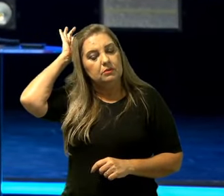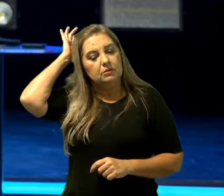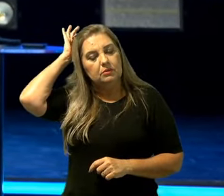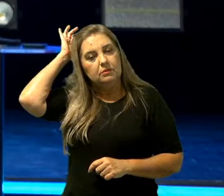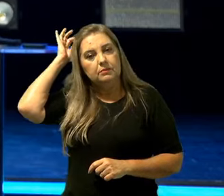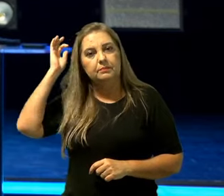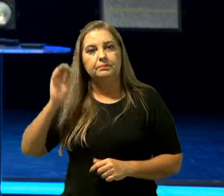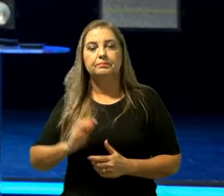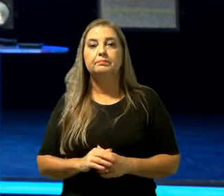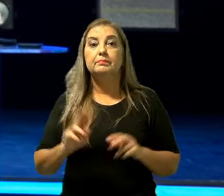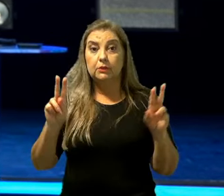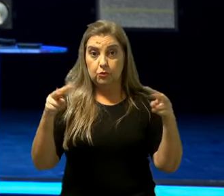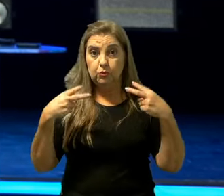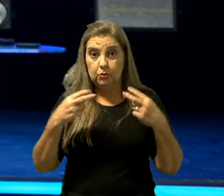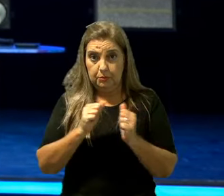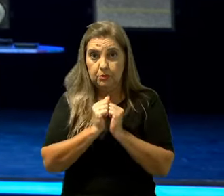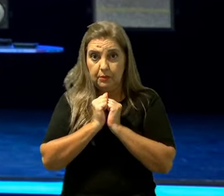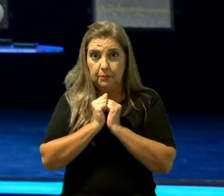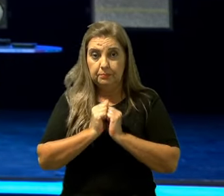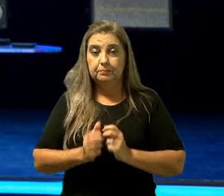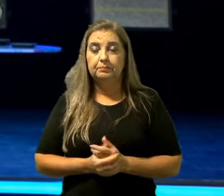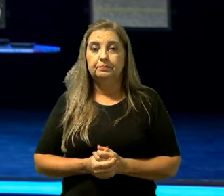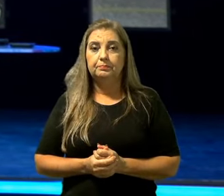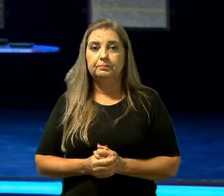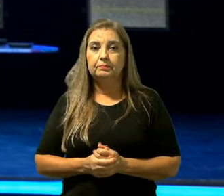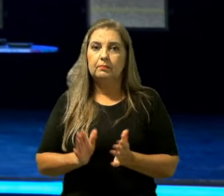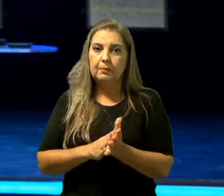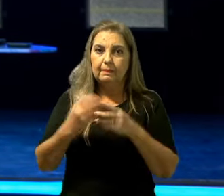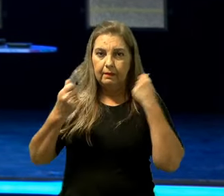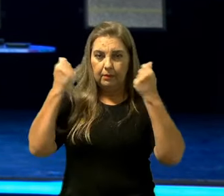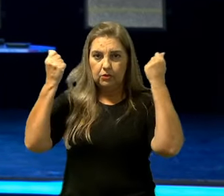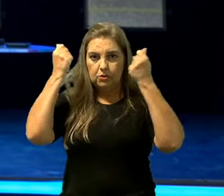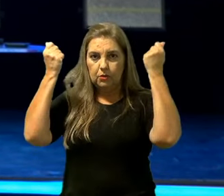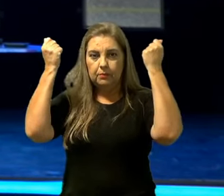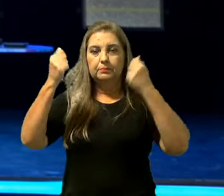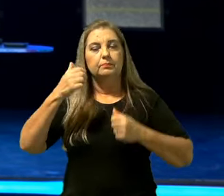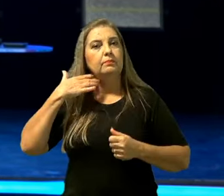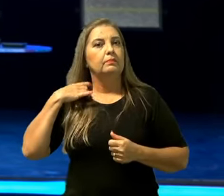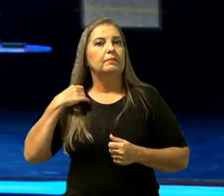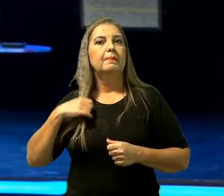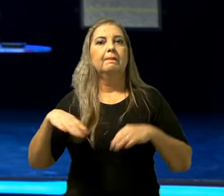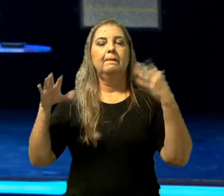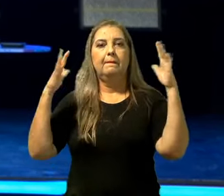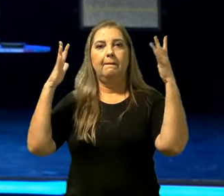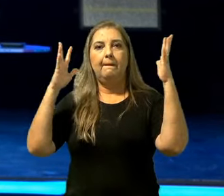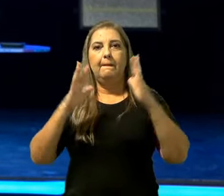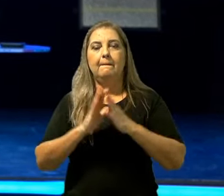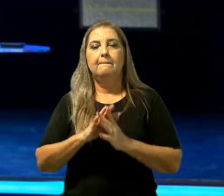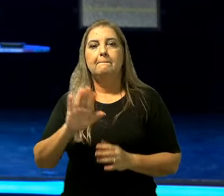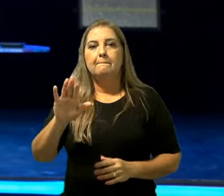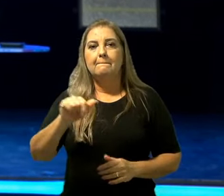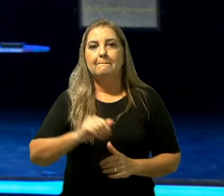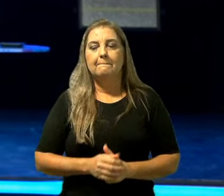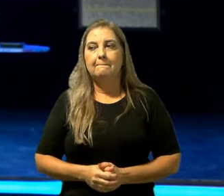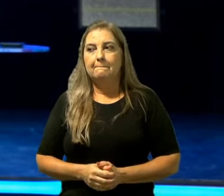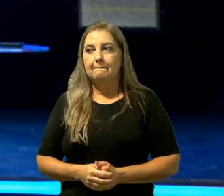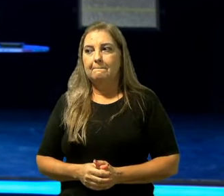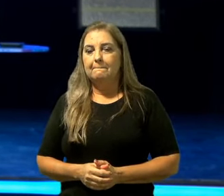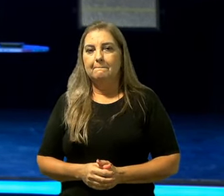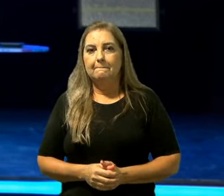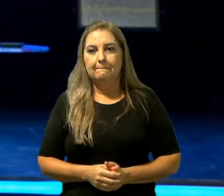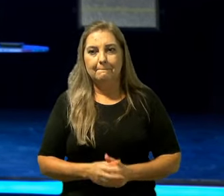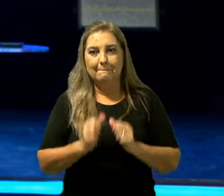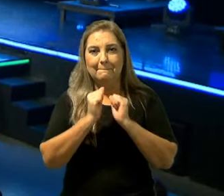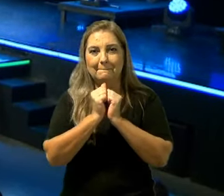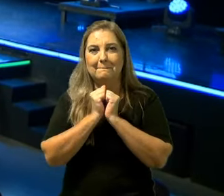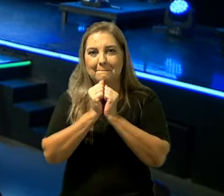Você está aqui comigo ou não? Aplauda o Senhor aí. Aleluia. Vamos lá, tangedor. Vamos junto comigo,